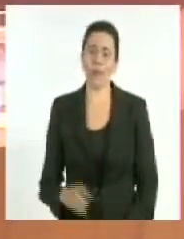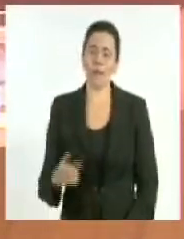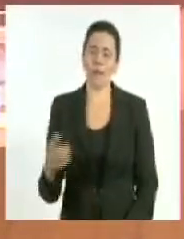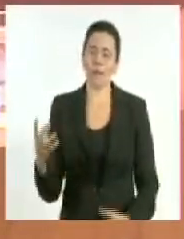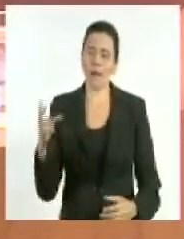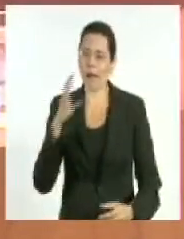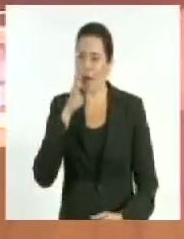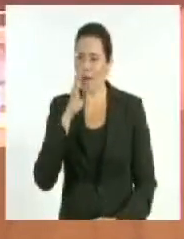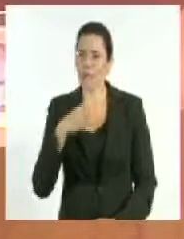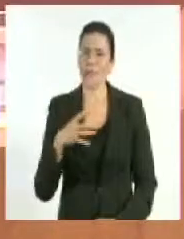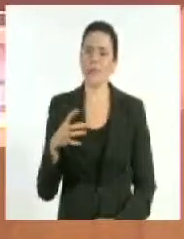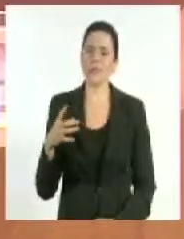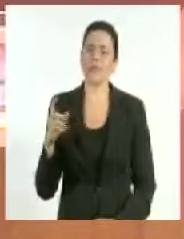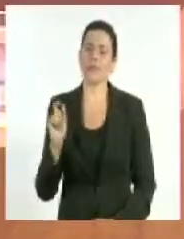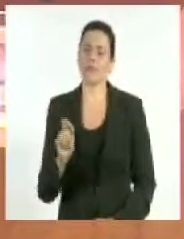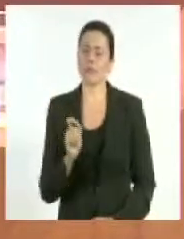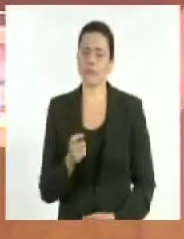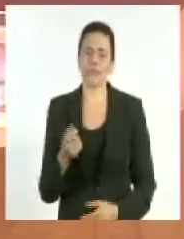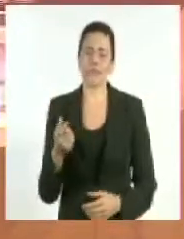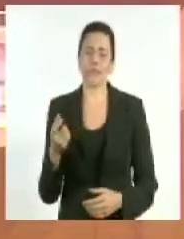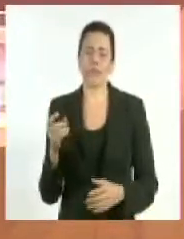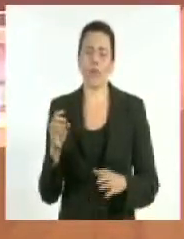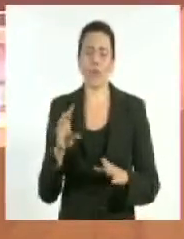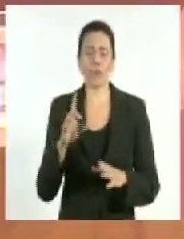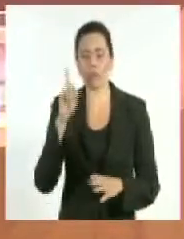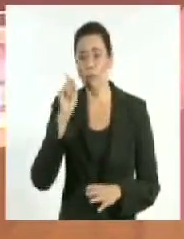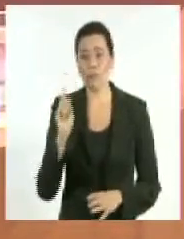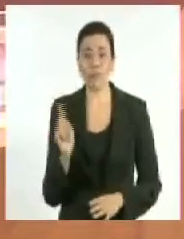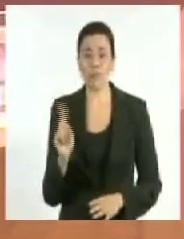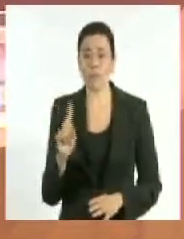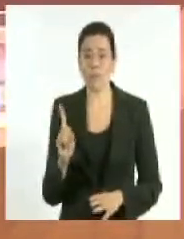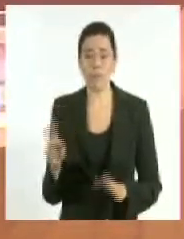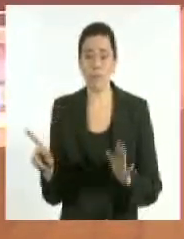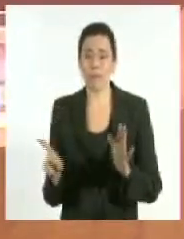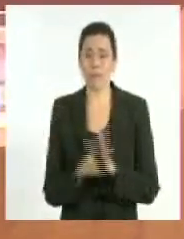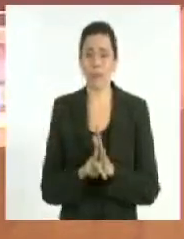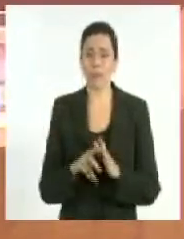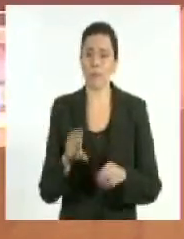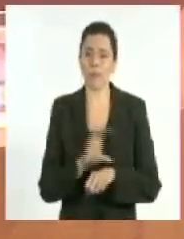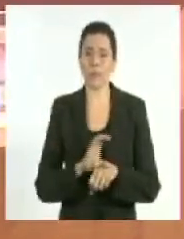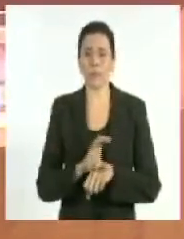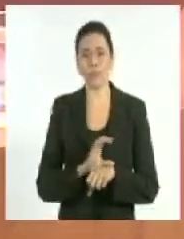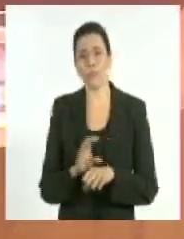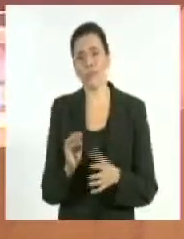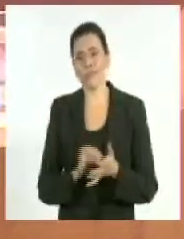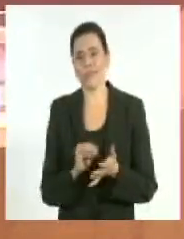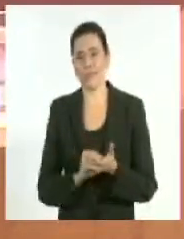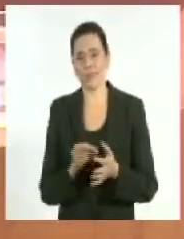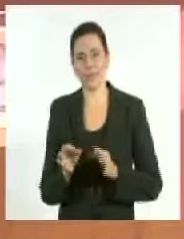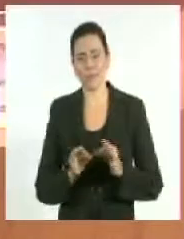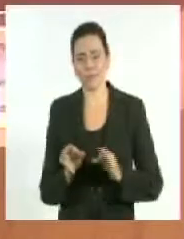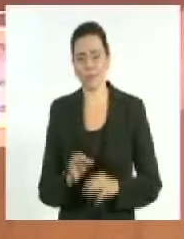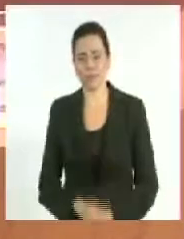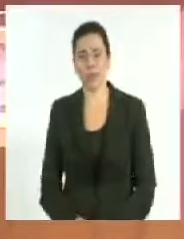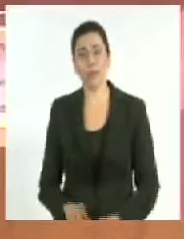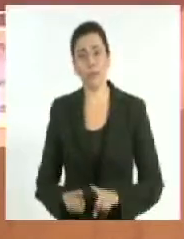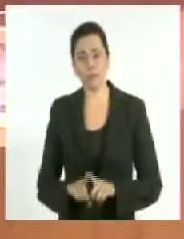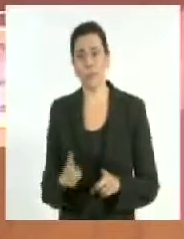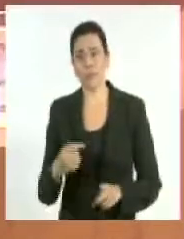que fica claro que qualquer deputado pode ter iniciativa para tratar sobre questão tributária. Sobre a questão